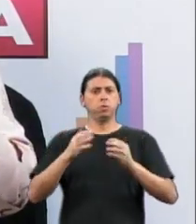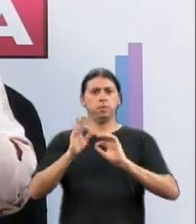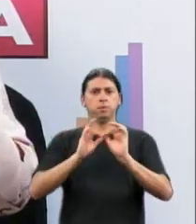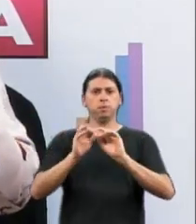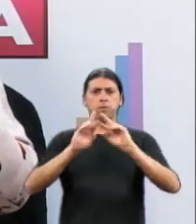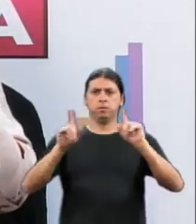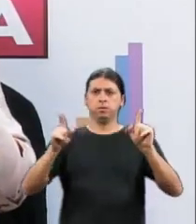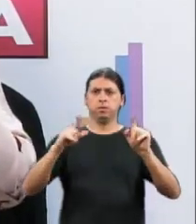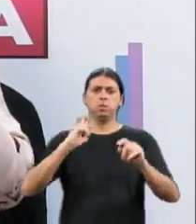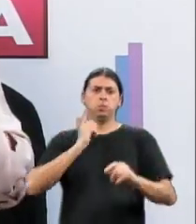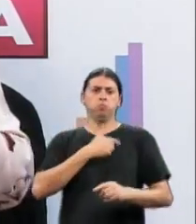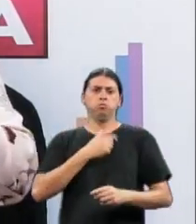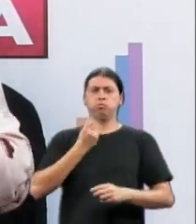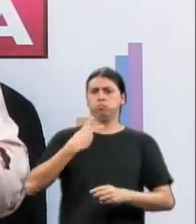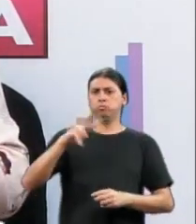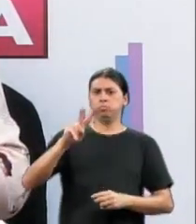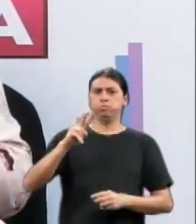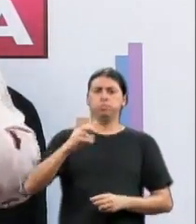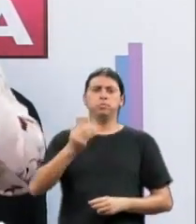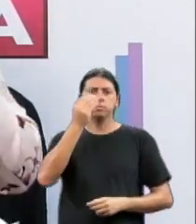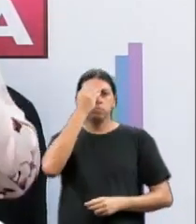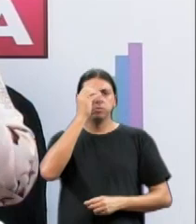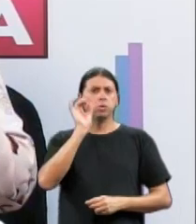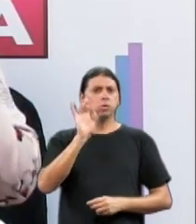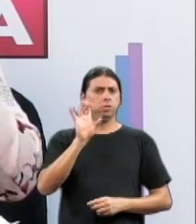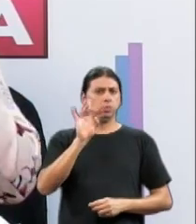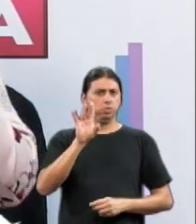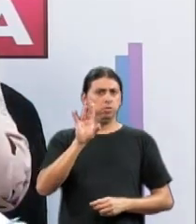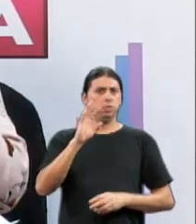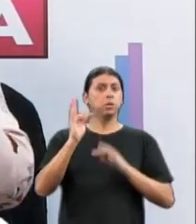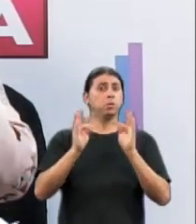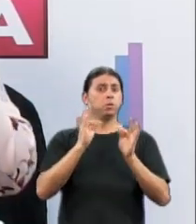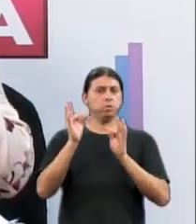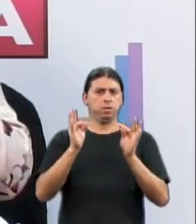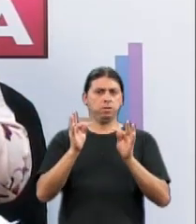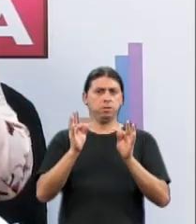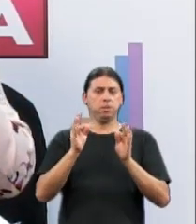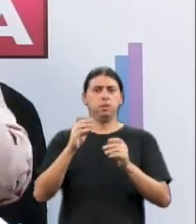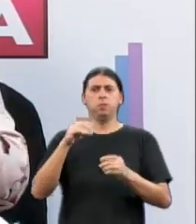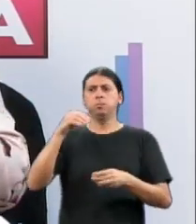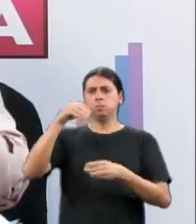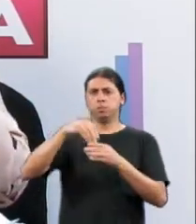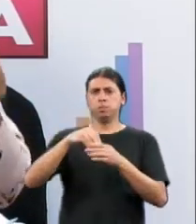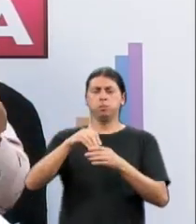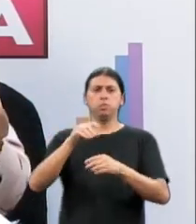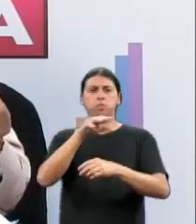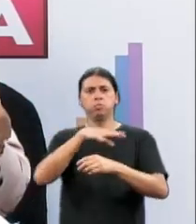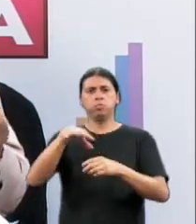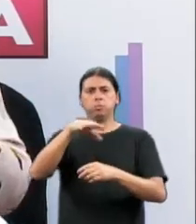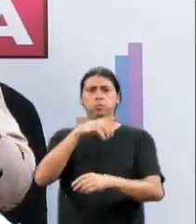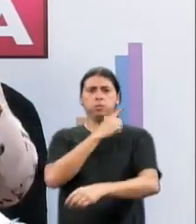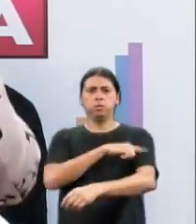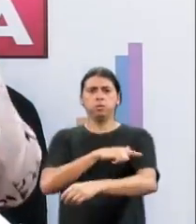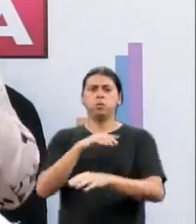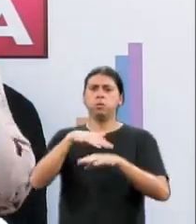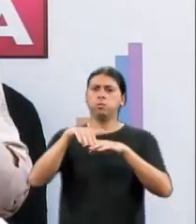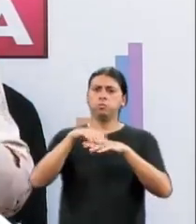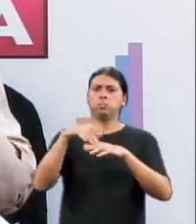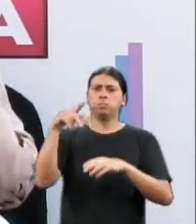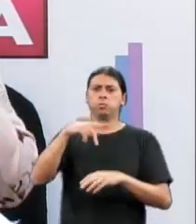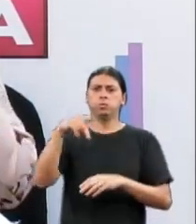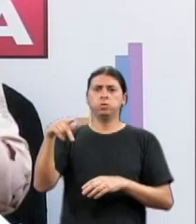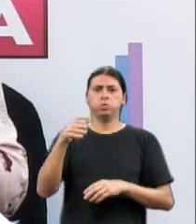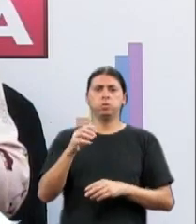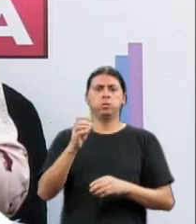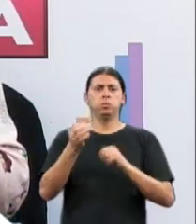a Diferença, nós vamos nos deter apenas em tecnologia aplicada à educação. E eu converso agora com a